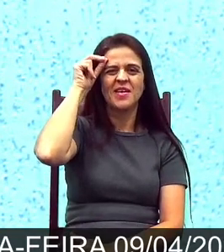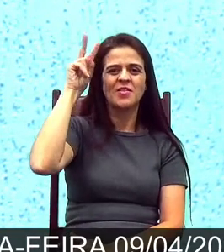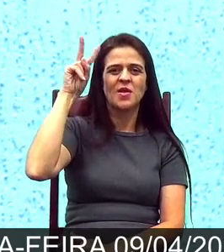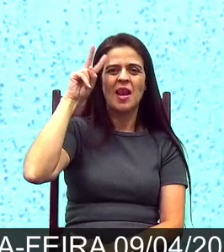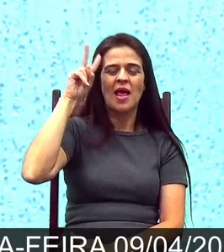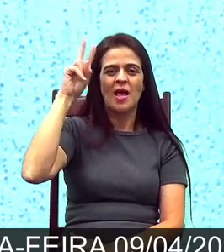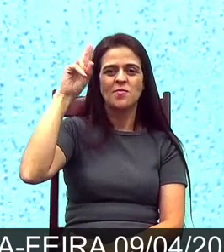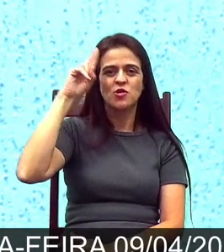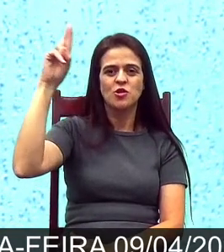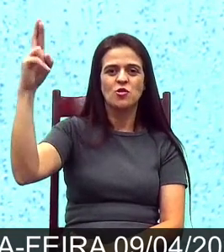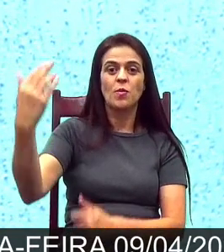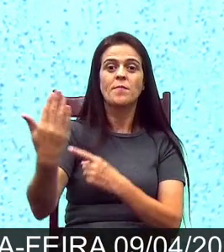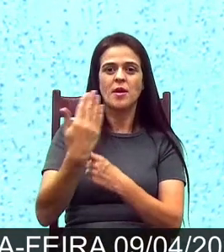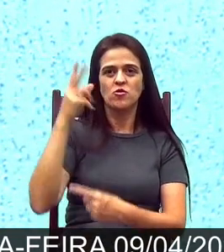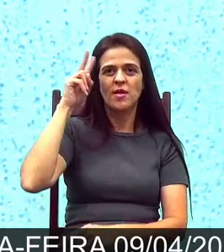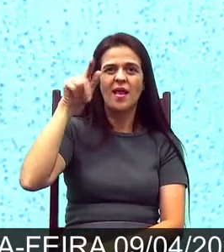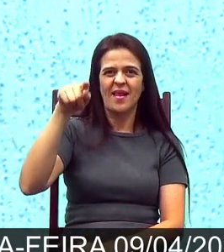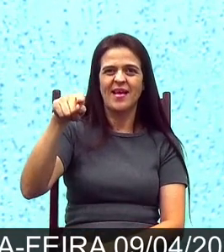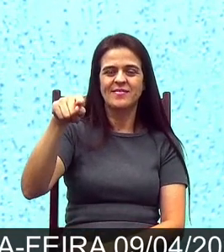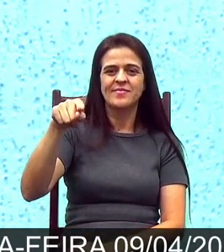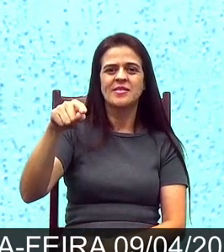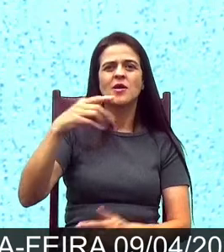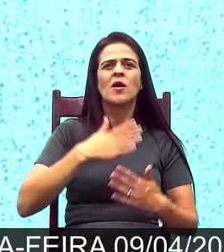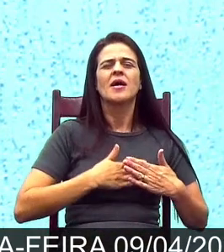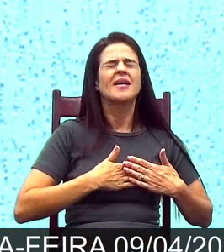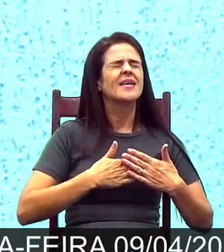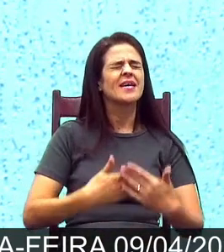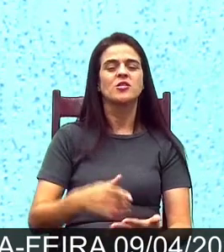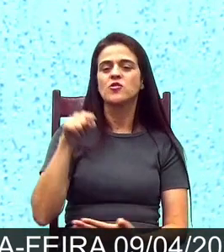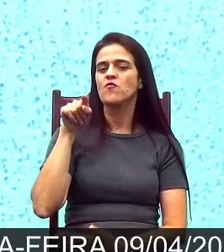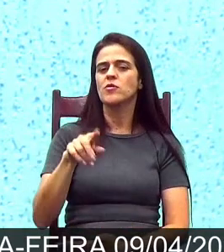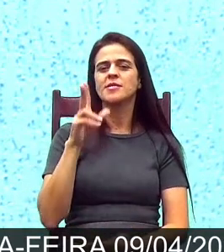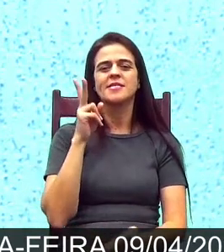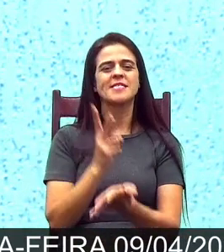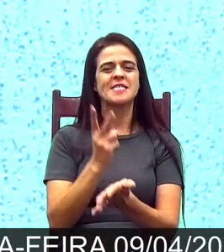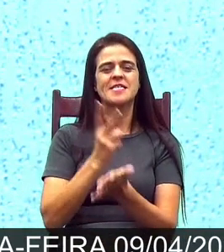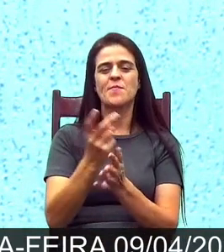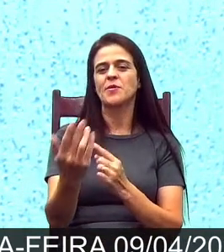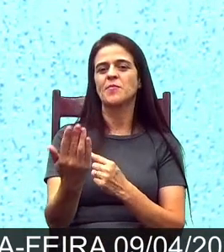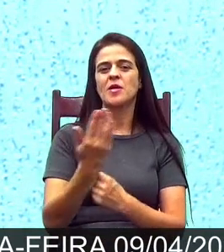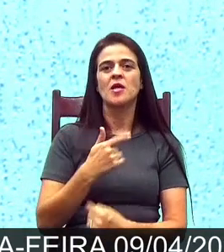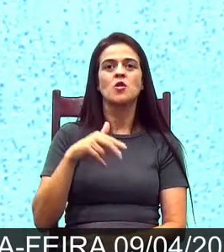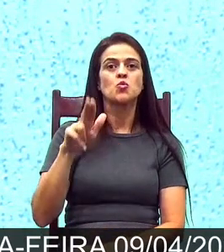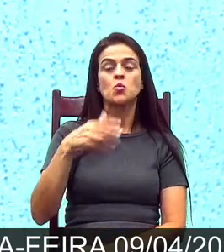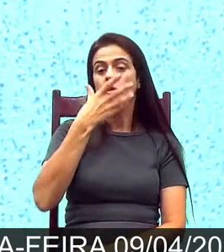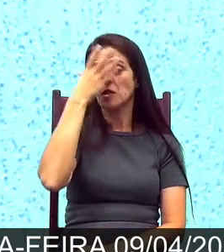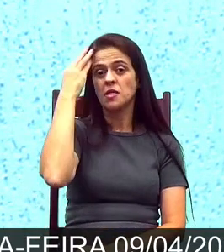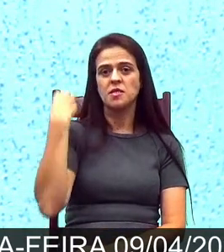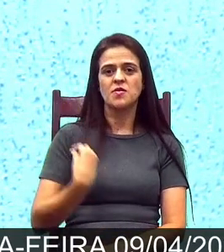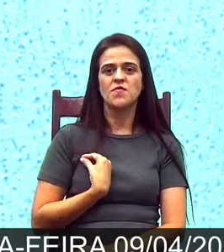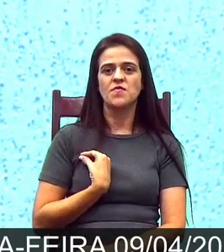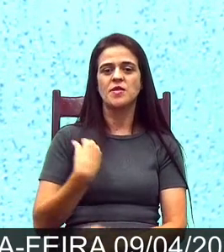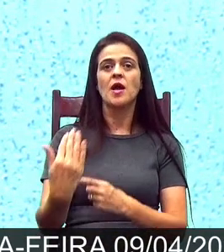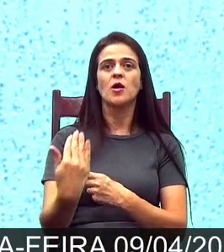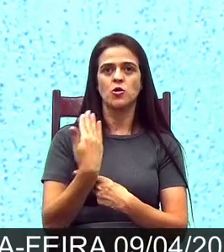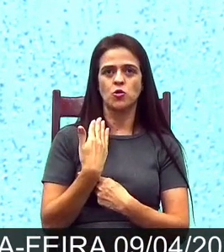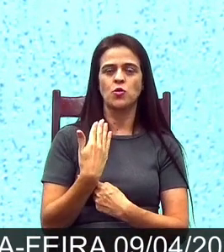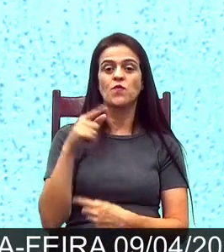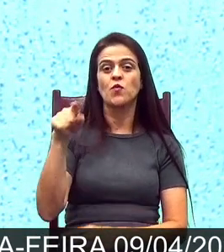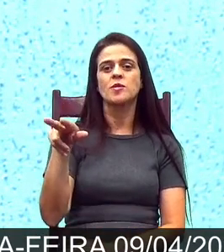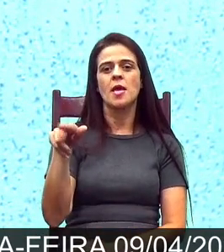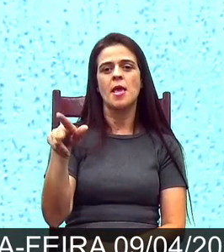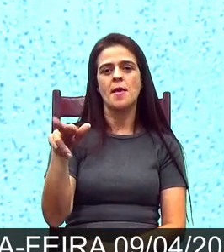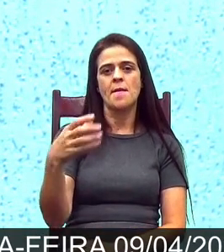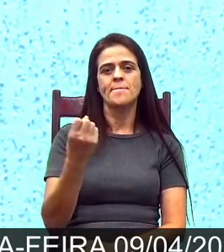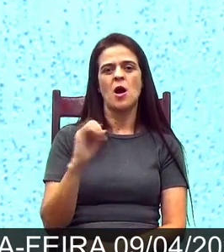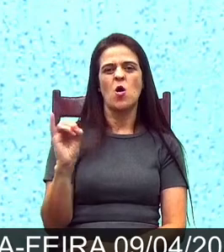me ajudar naquela ocasião. A minha gratidão à sua pessoa e não esqueça o que você fez por mim, viu, meu irmão? Grande abraço